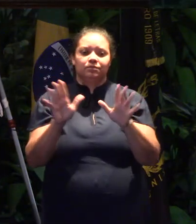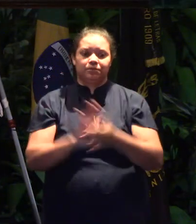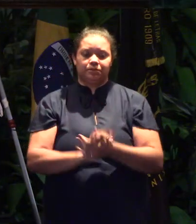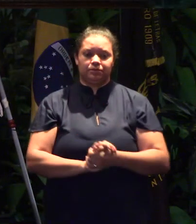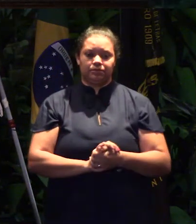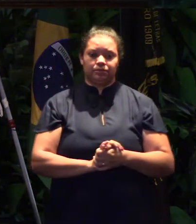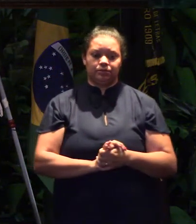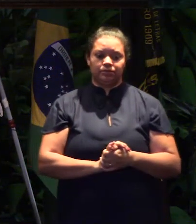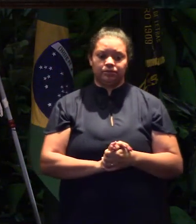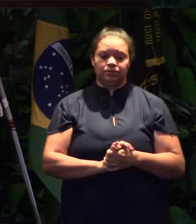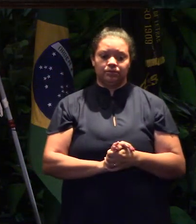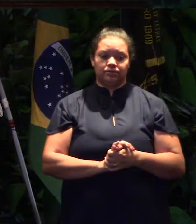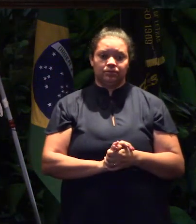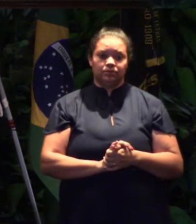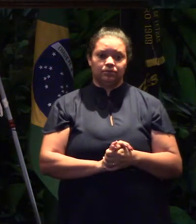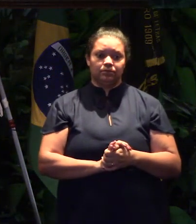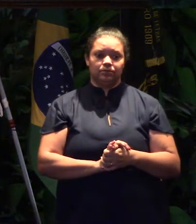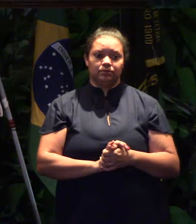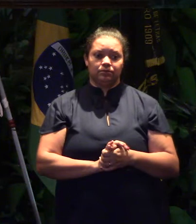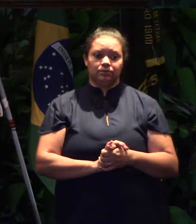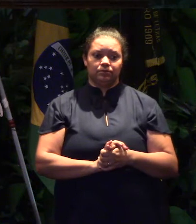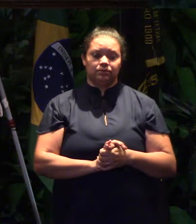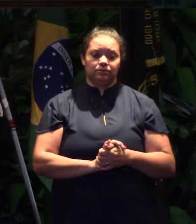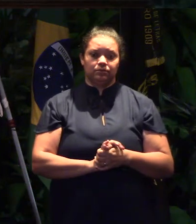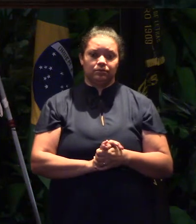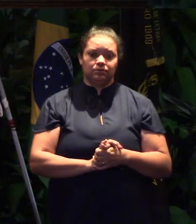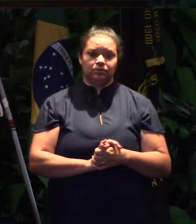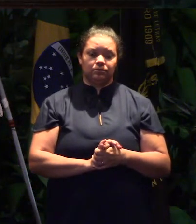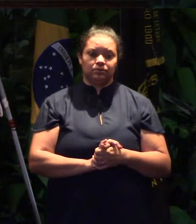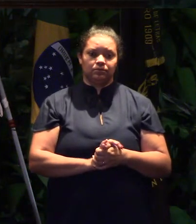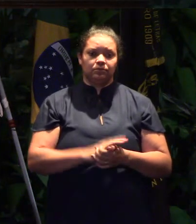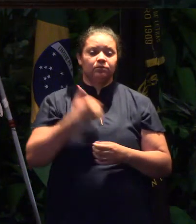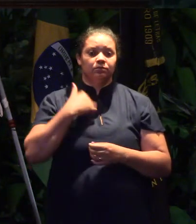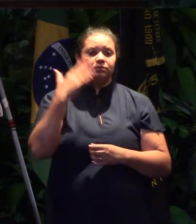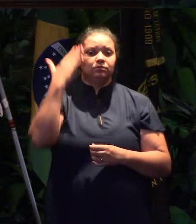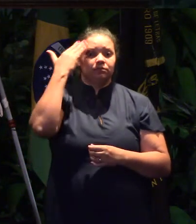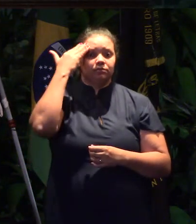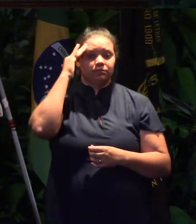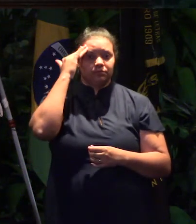pôde realizar, né, estão, até onde eu entendo,